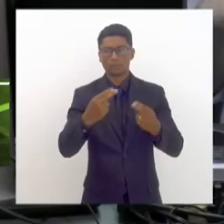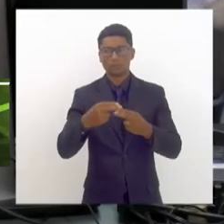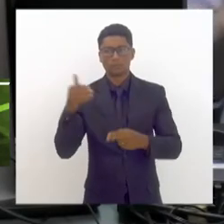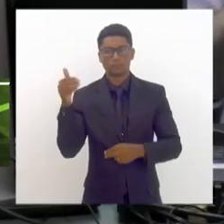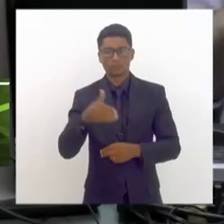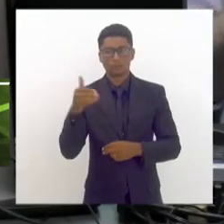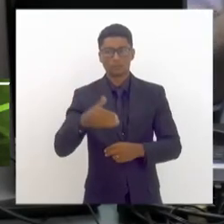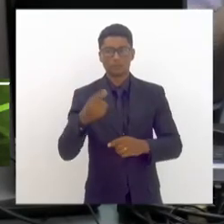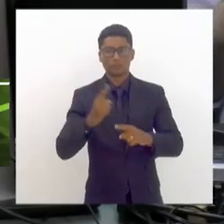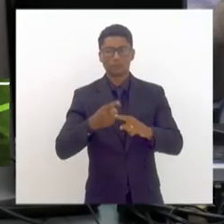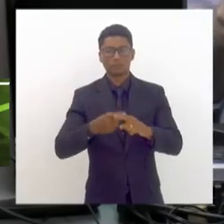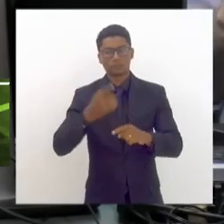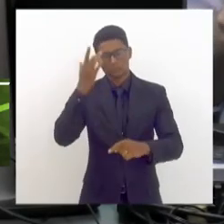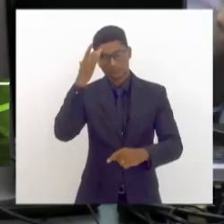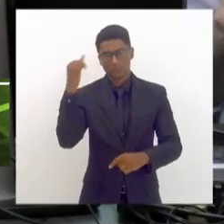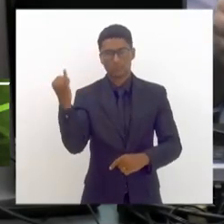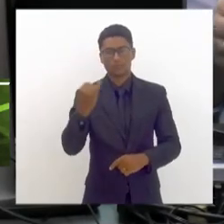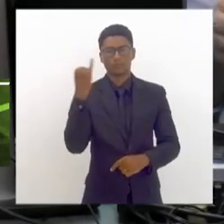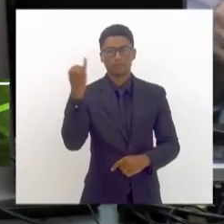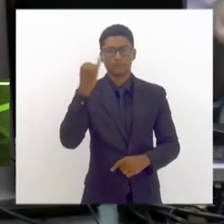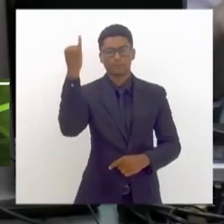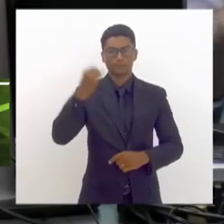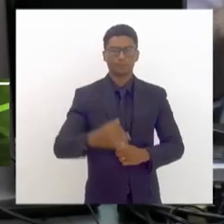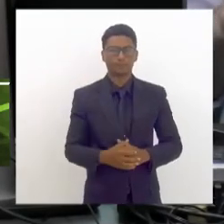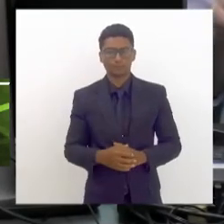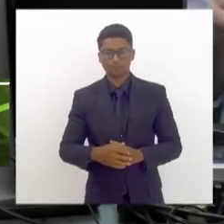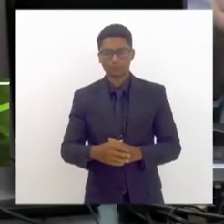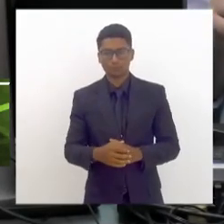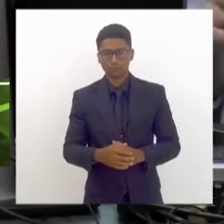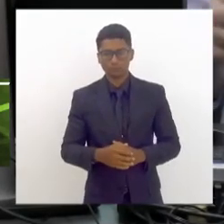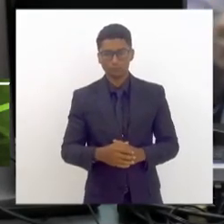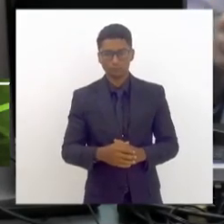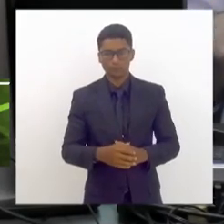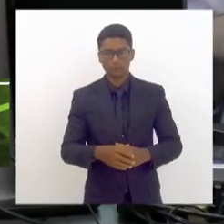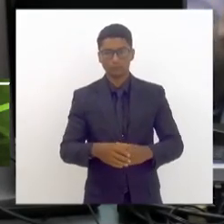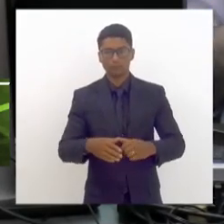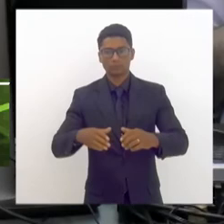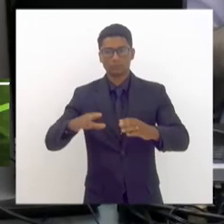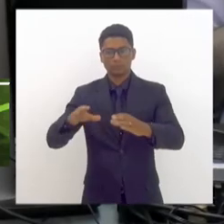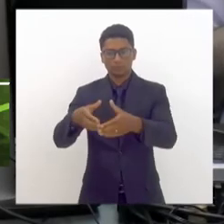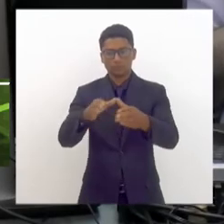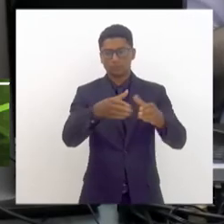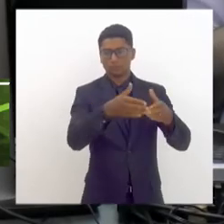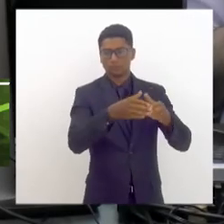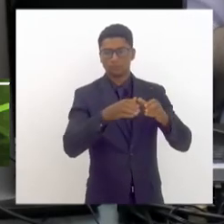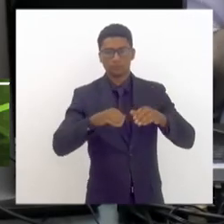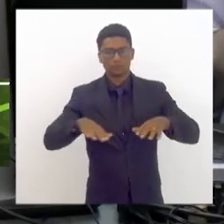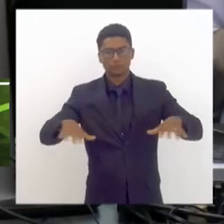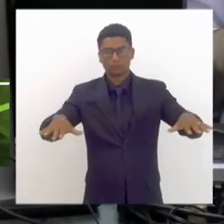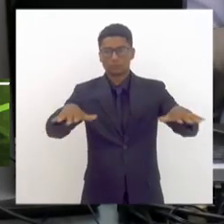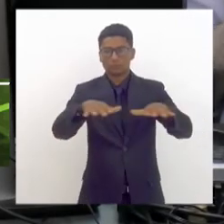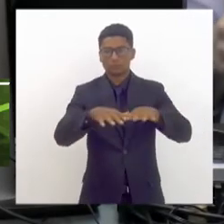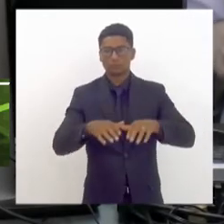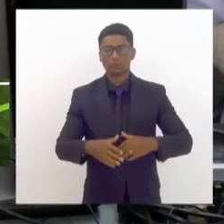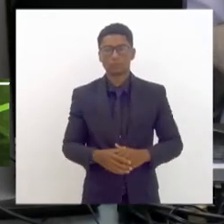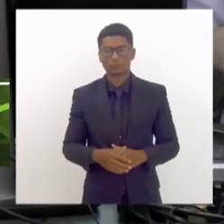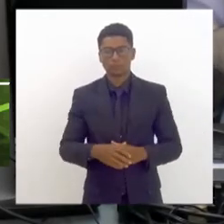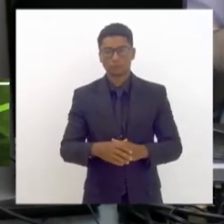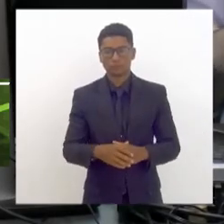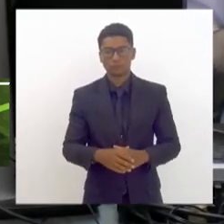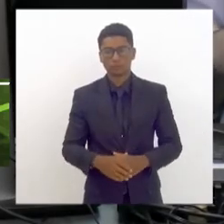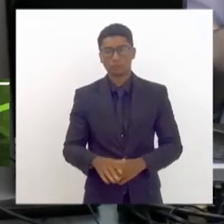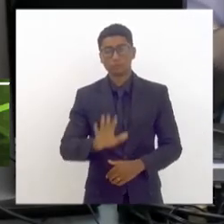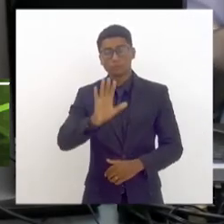respeito muito, acho muito importante os órgãos colegiados como um todo e particularmente o Conselho Estadual de Educação aqui no Rio de Janeiro, mas